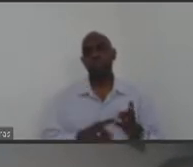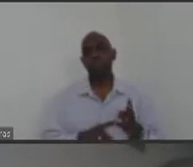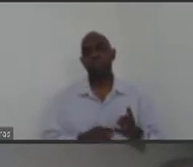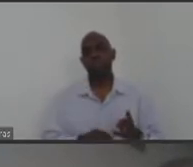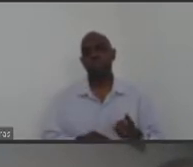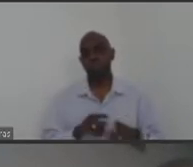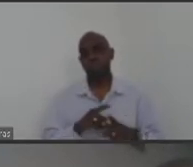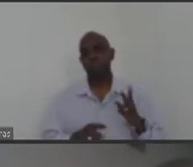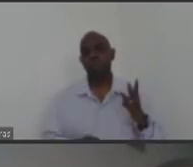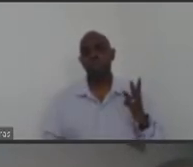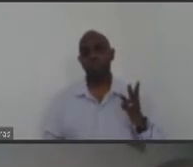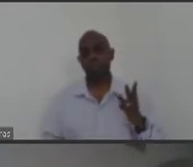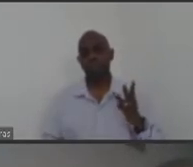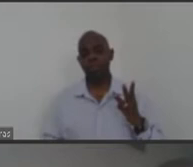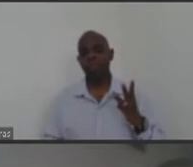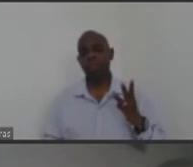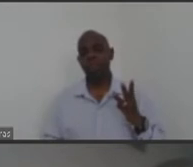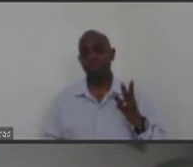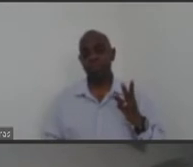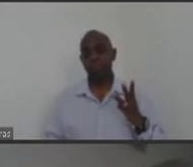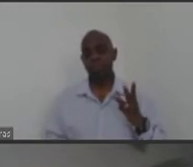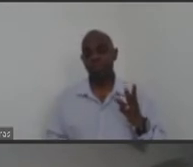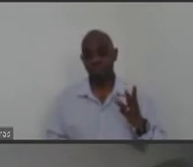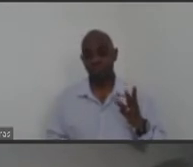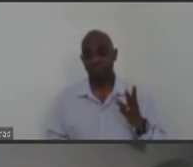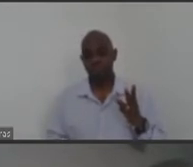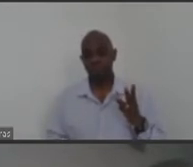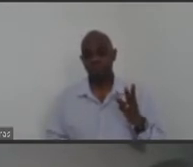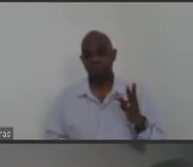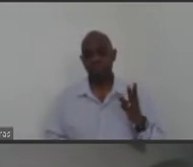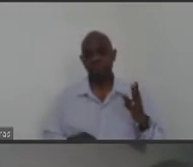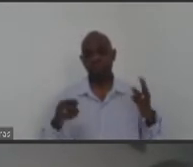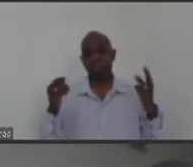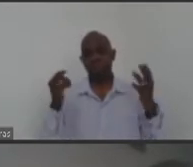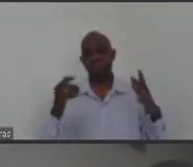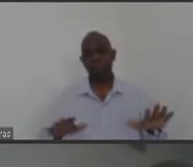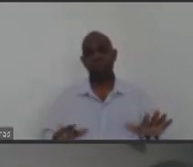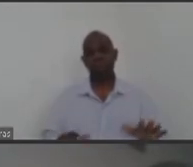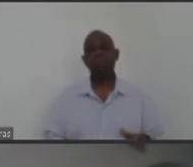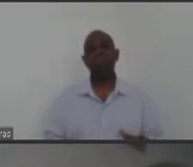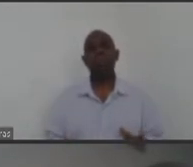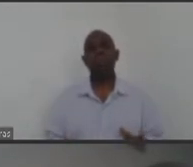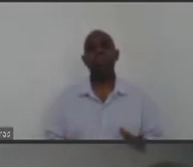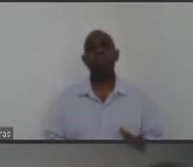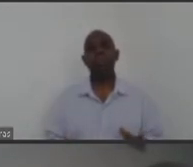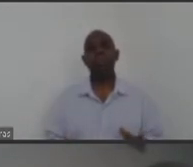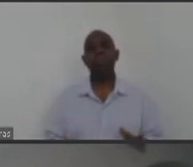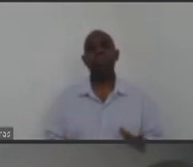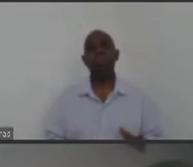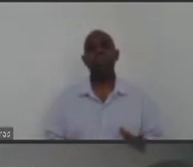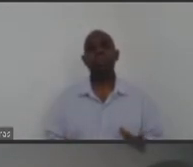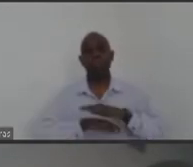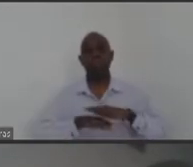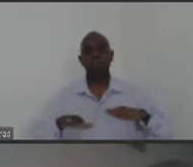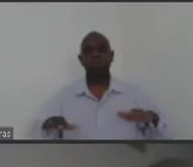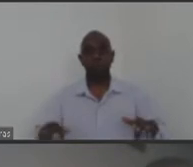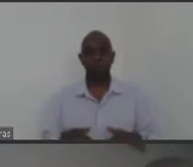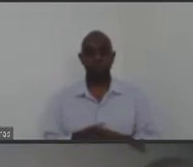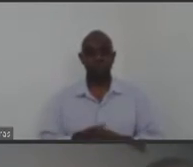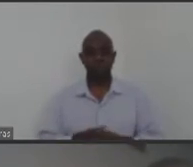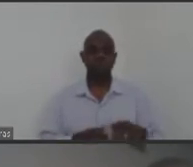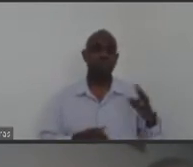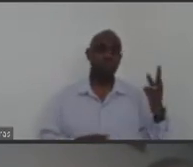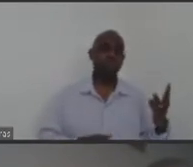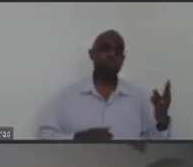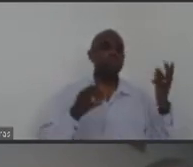agora? 3 votos contrários. Declaro encerrada a votação. 3 votos contrários, demais votos